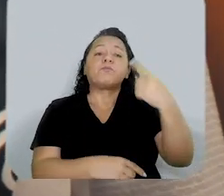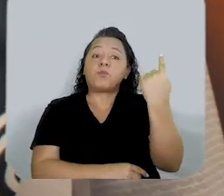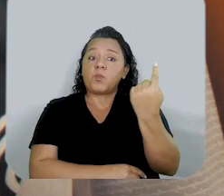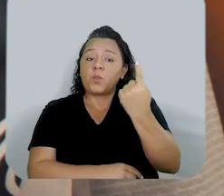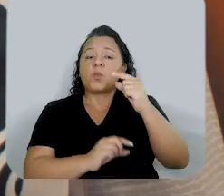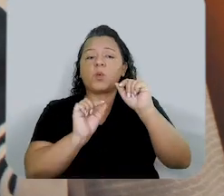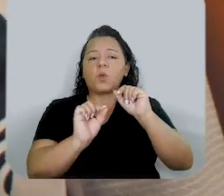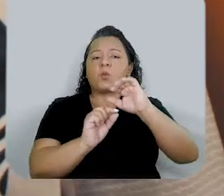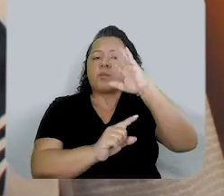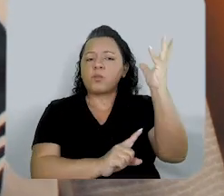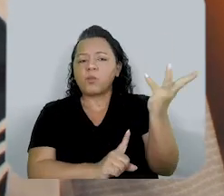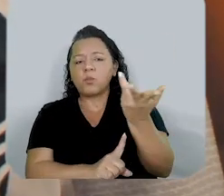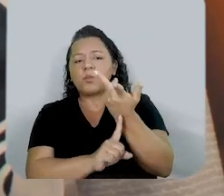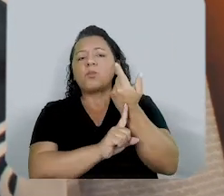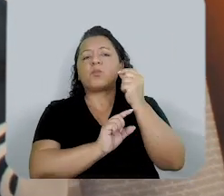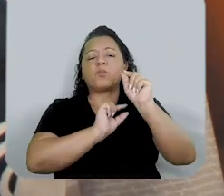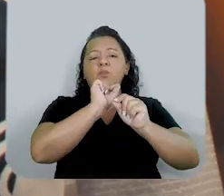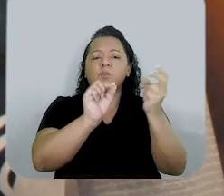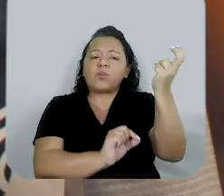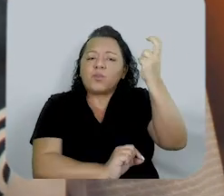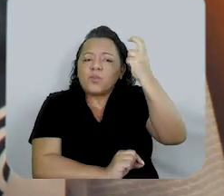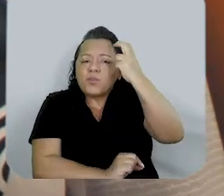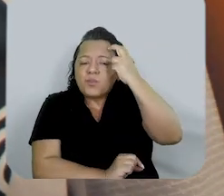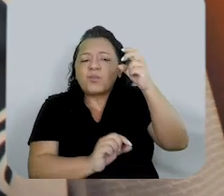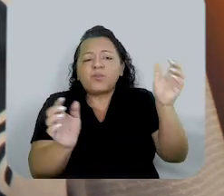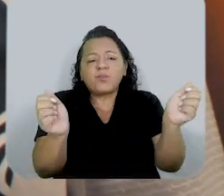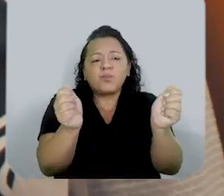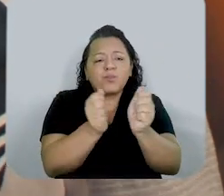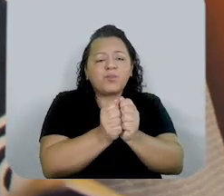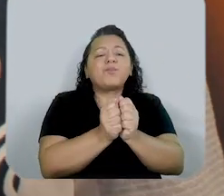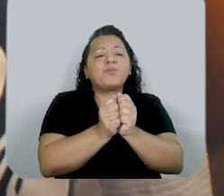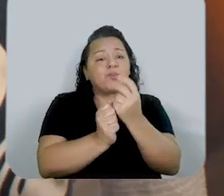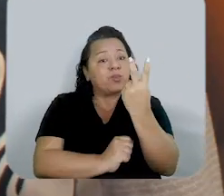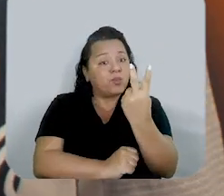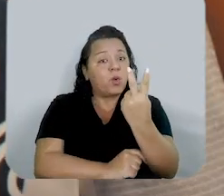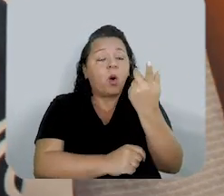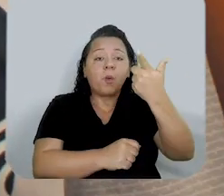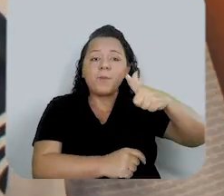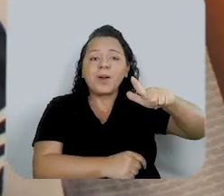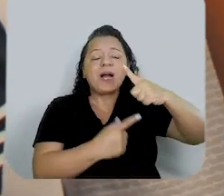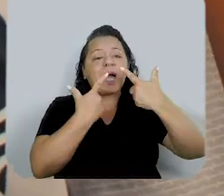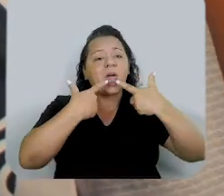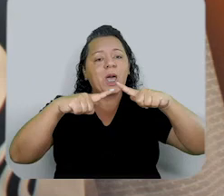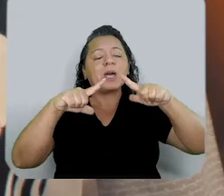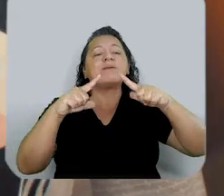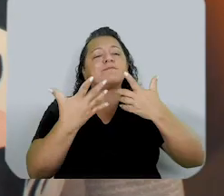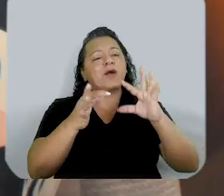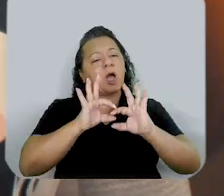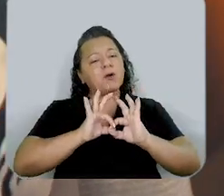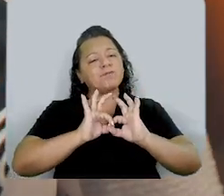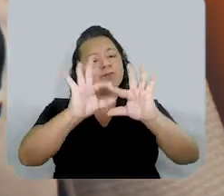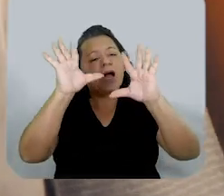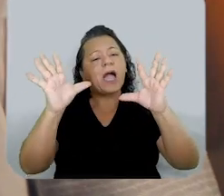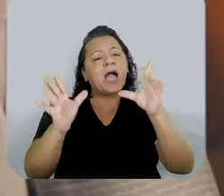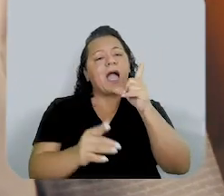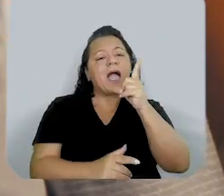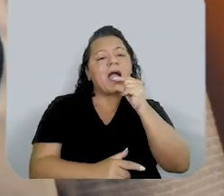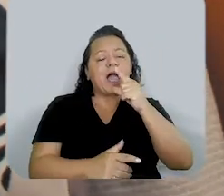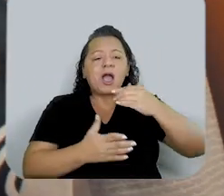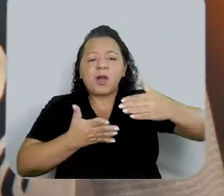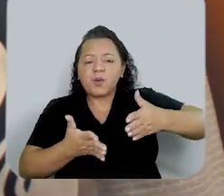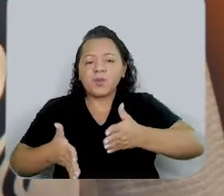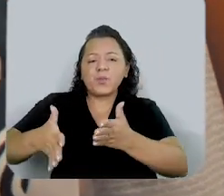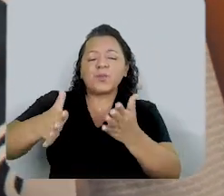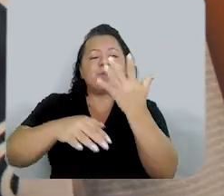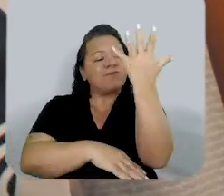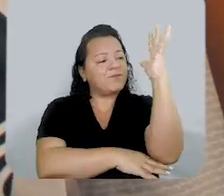Festival Cultural, categoria D Artes Integradas, junção de 2 ou mais linguagens e segmentos. Fique à vontade e deixe-se levar